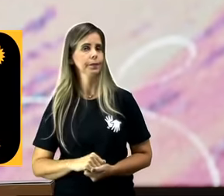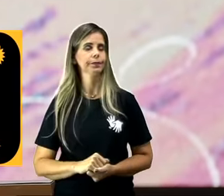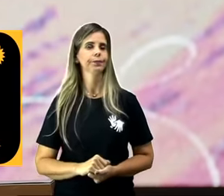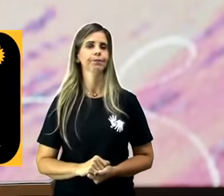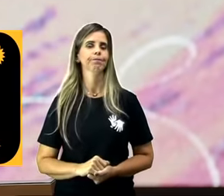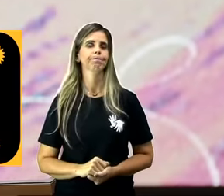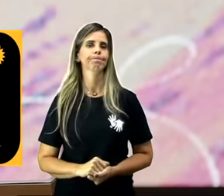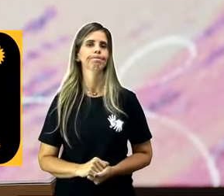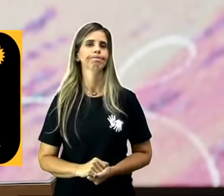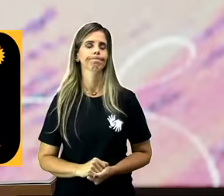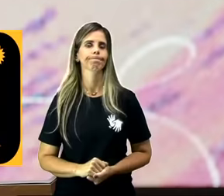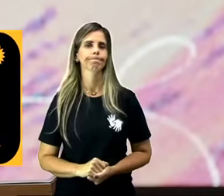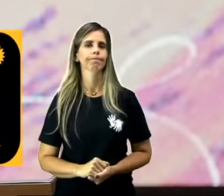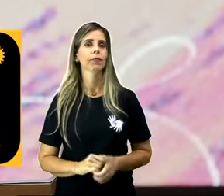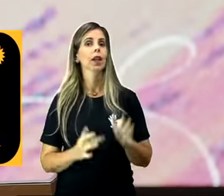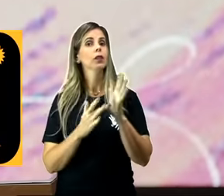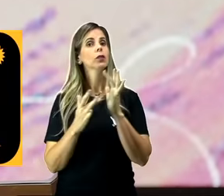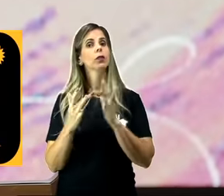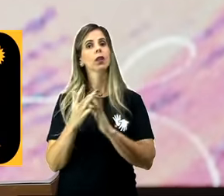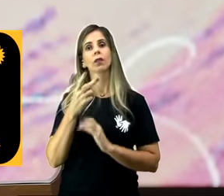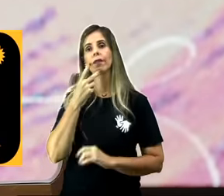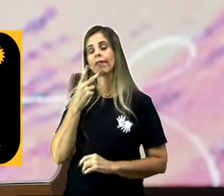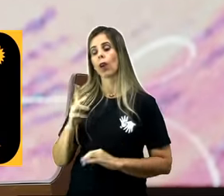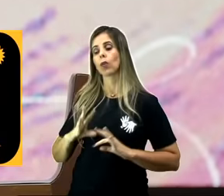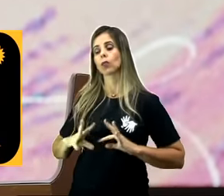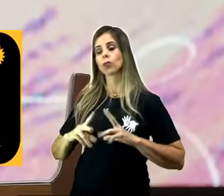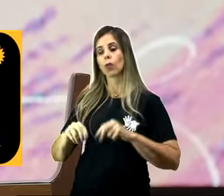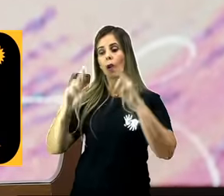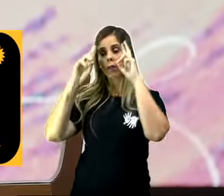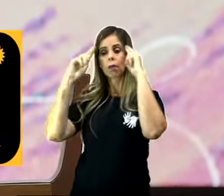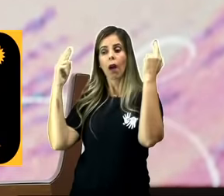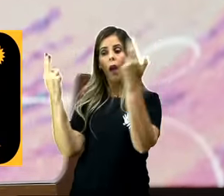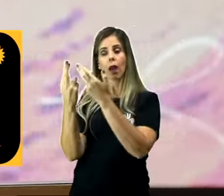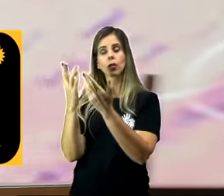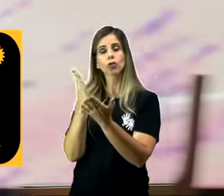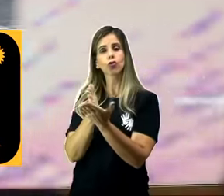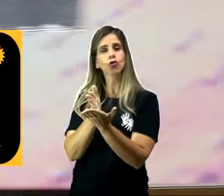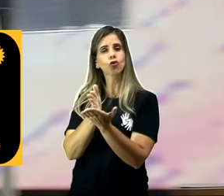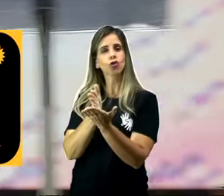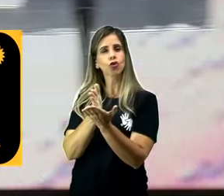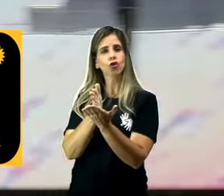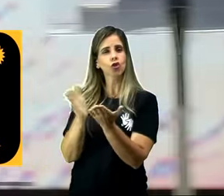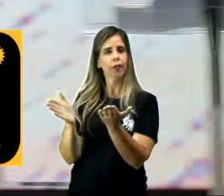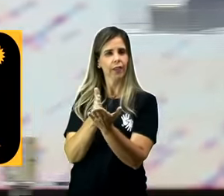disse-lhes: todo o reino dividido contra si mesmo será arruinado. Oh.